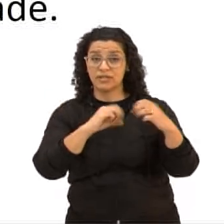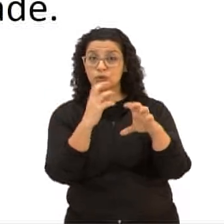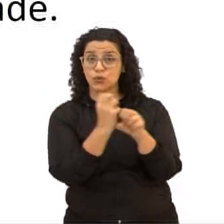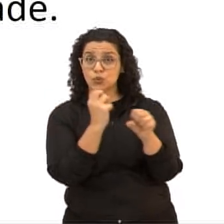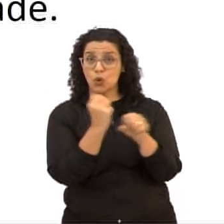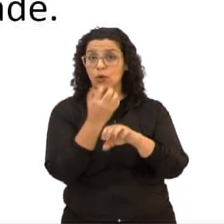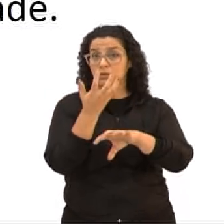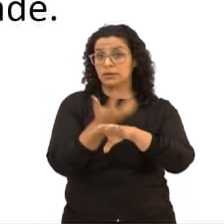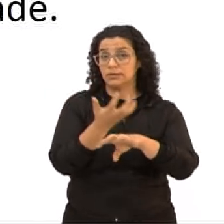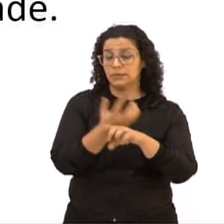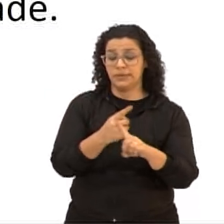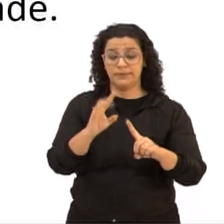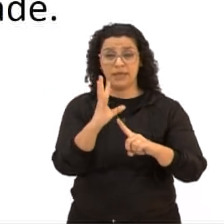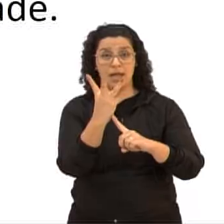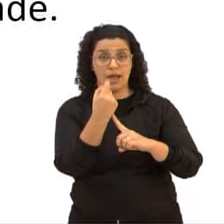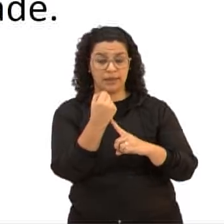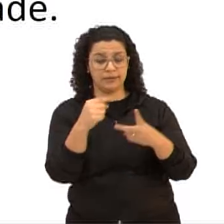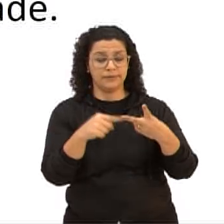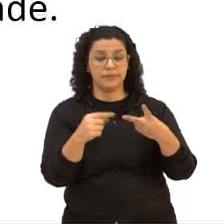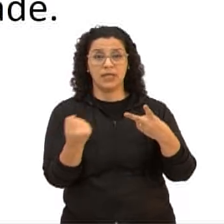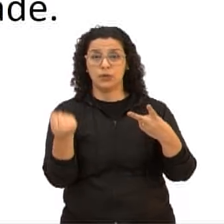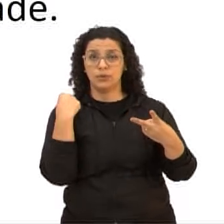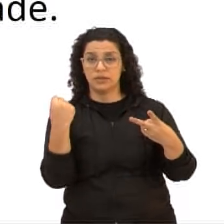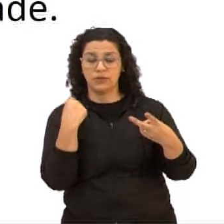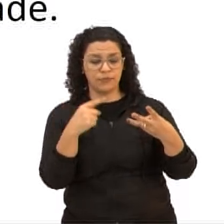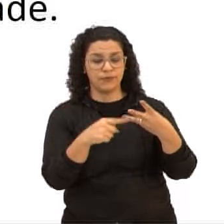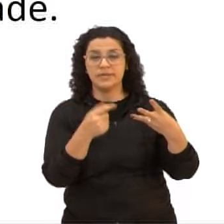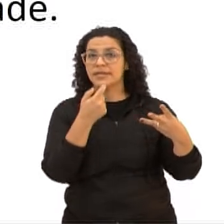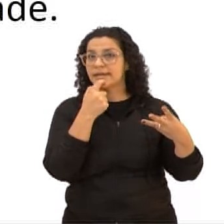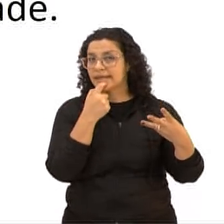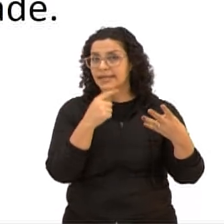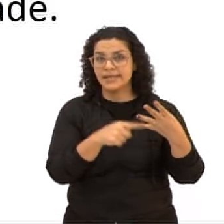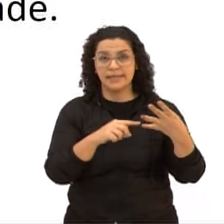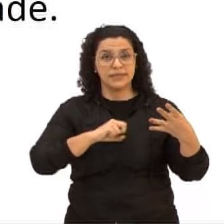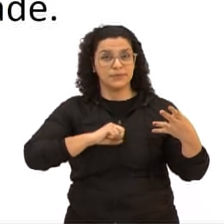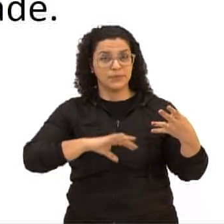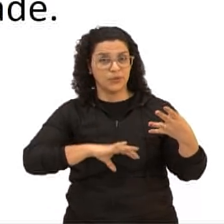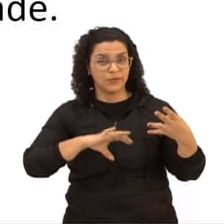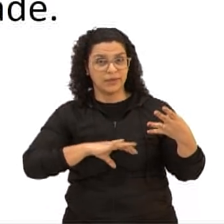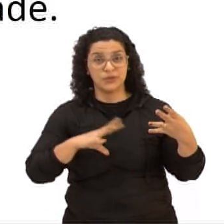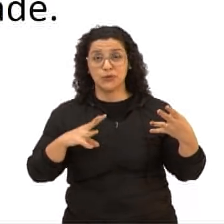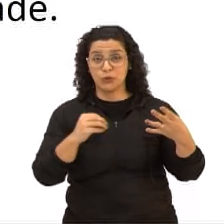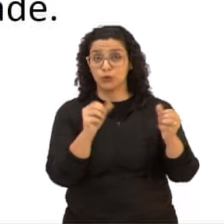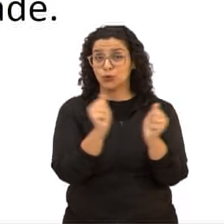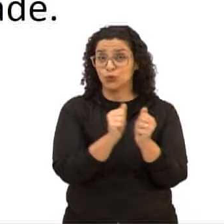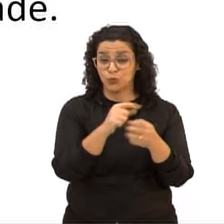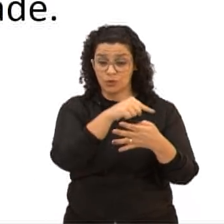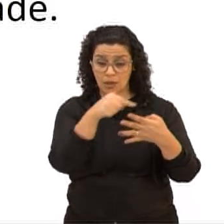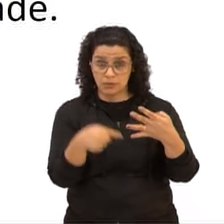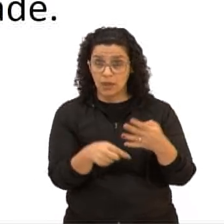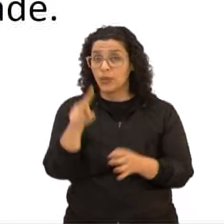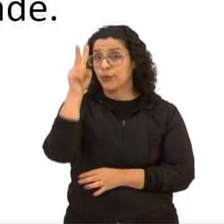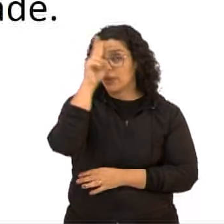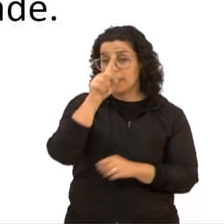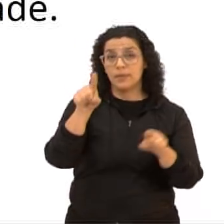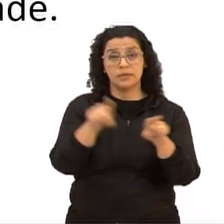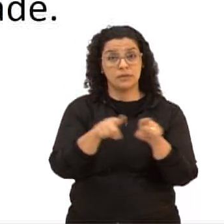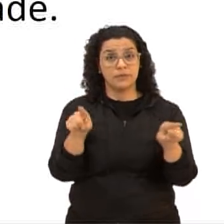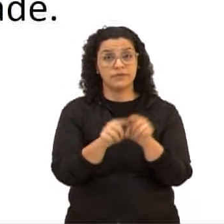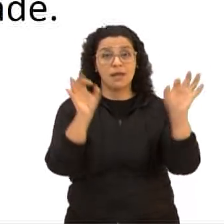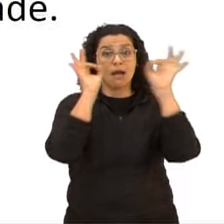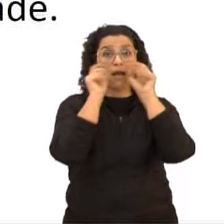nas disciplinas de arte, educação física, língua inglesa e língua portuguesa. Lembre-se também de